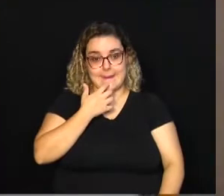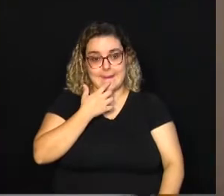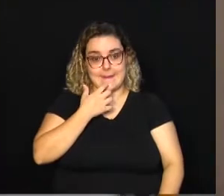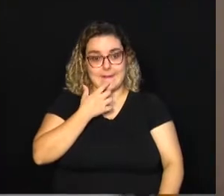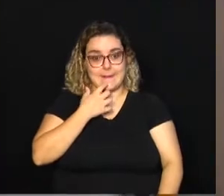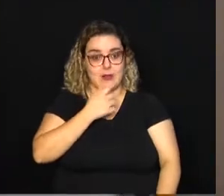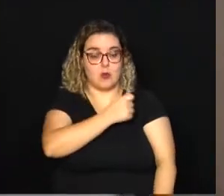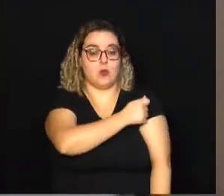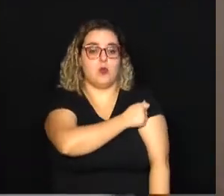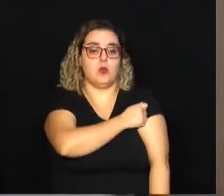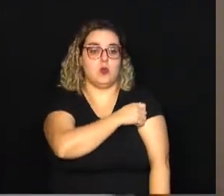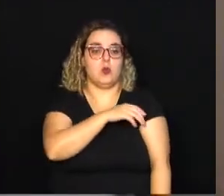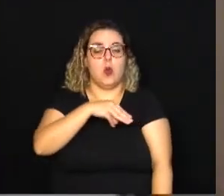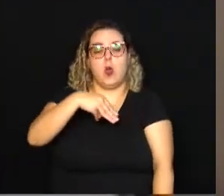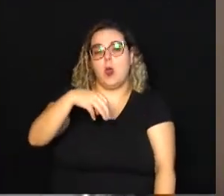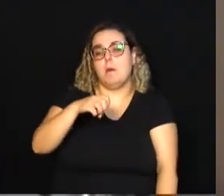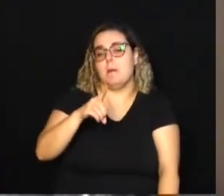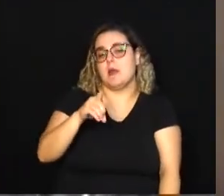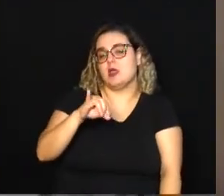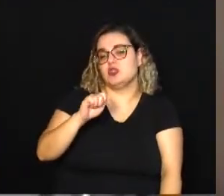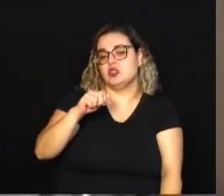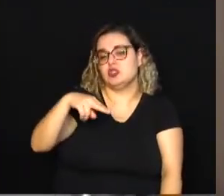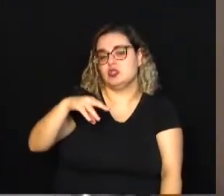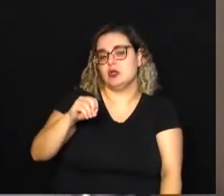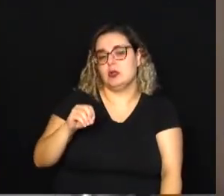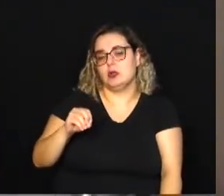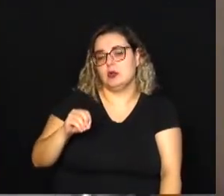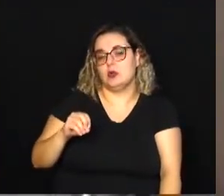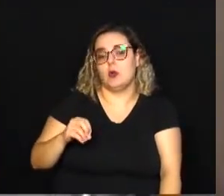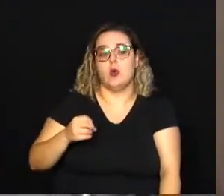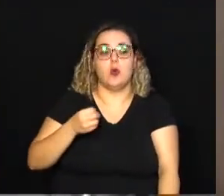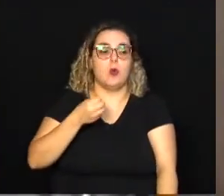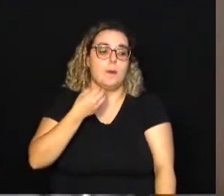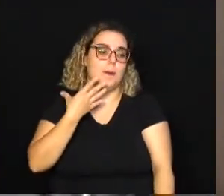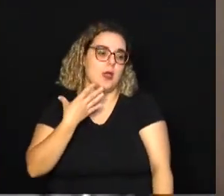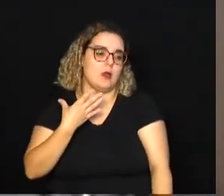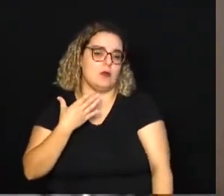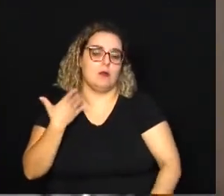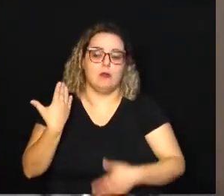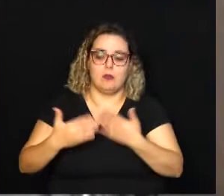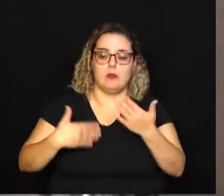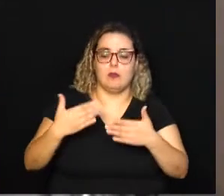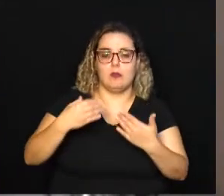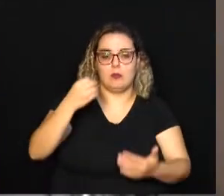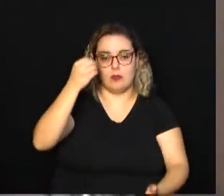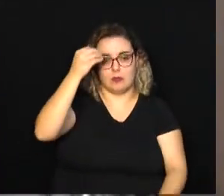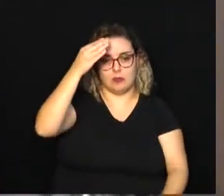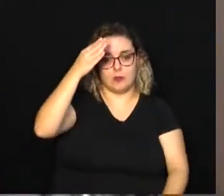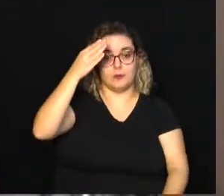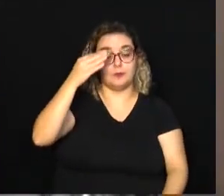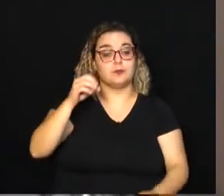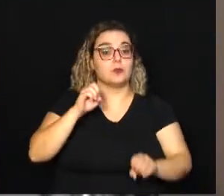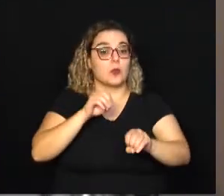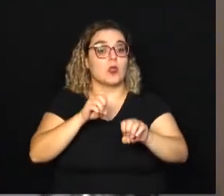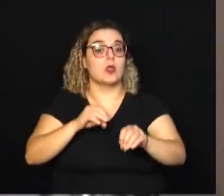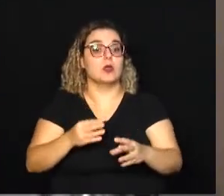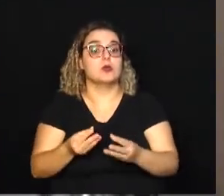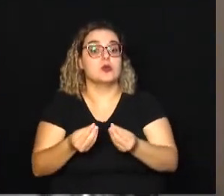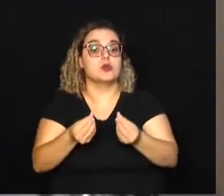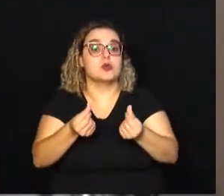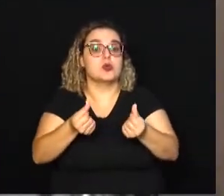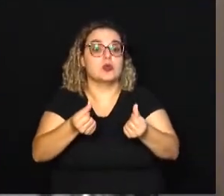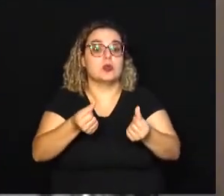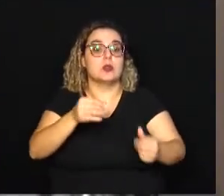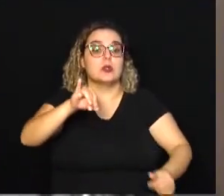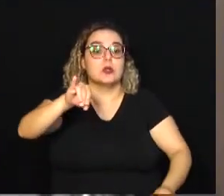mediano, aquele que vai bem reproduzindo conhecimento. Ensino de qualidade é aquele que dá oportunidade para a